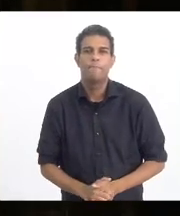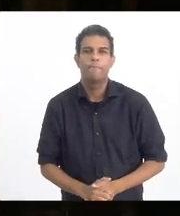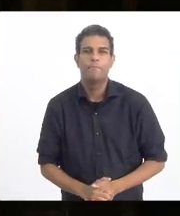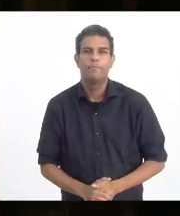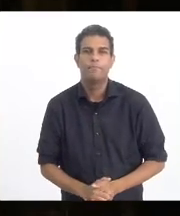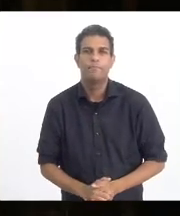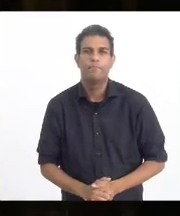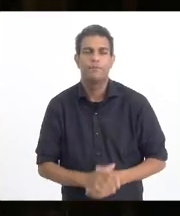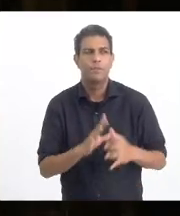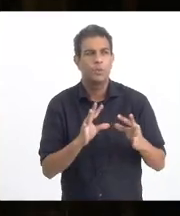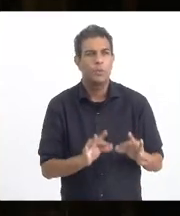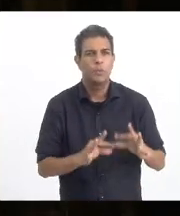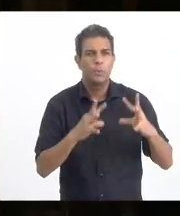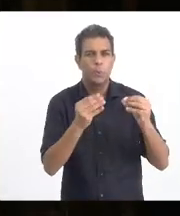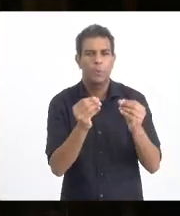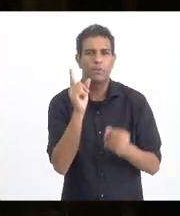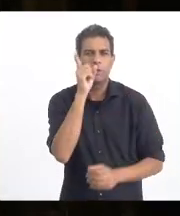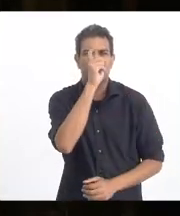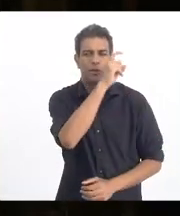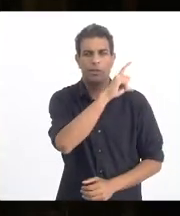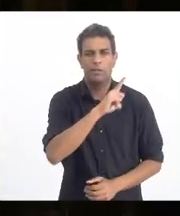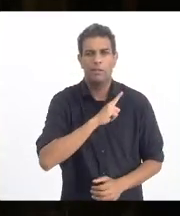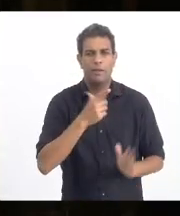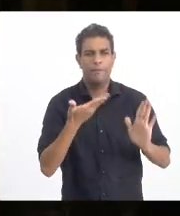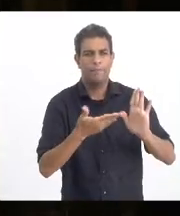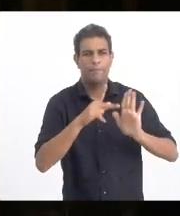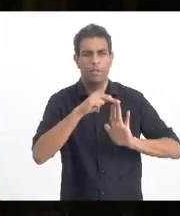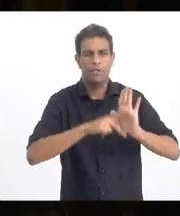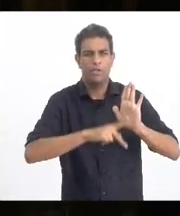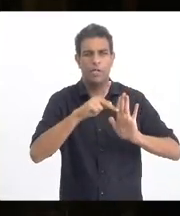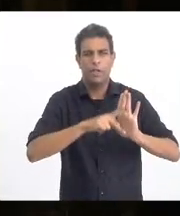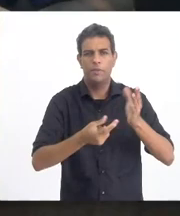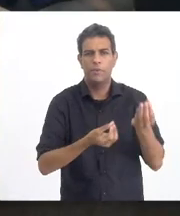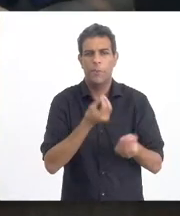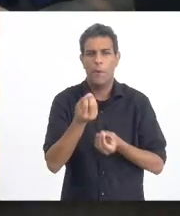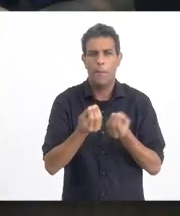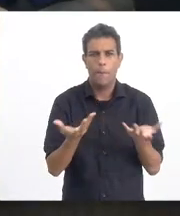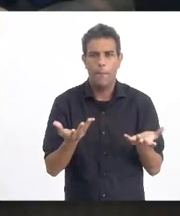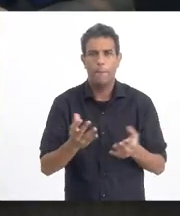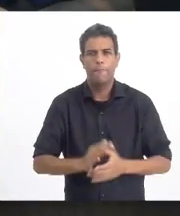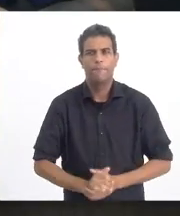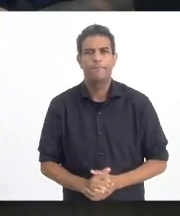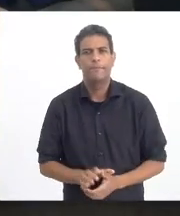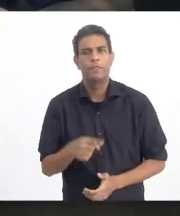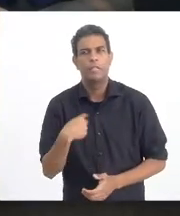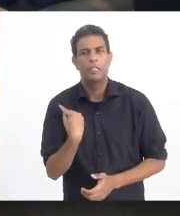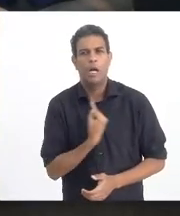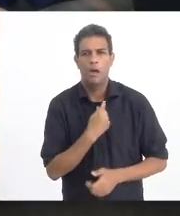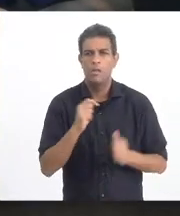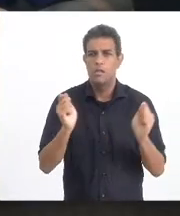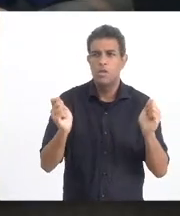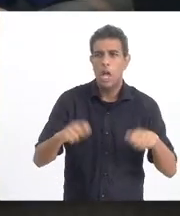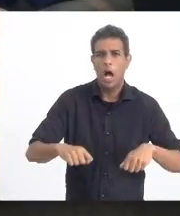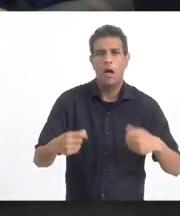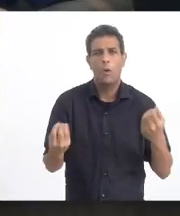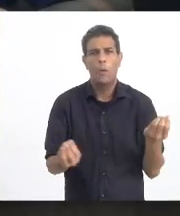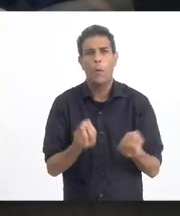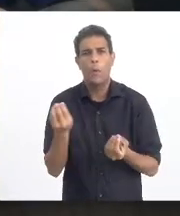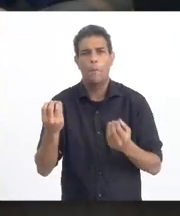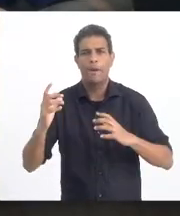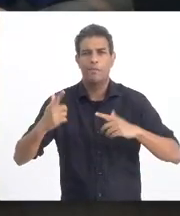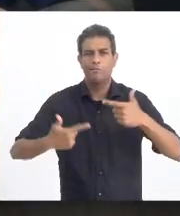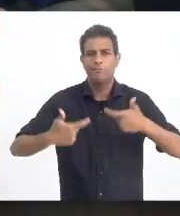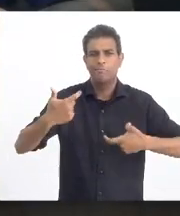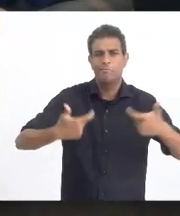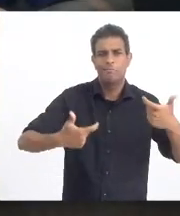Isso aqui, A gente não está numa guerra